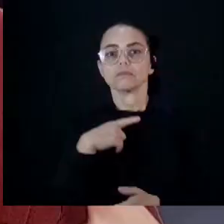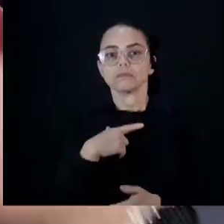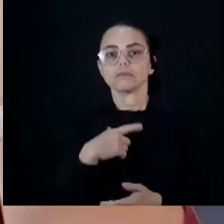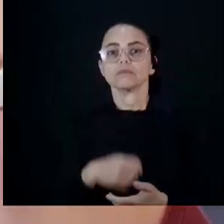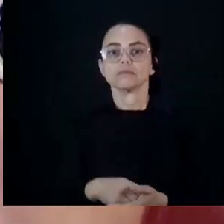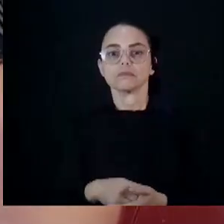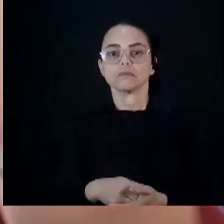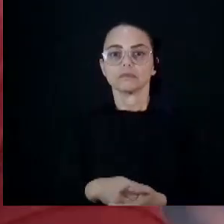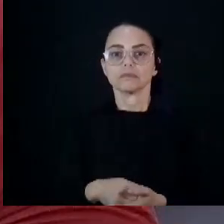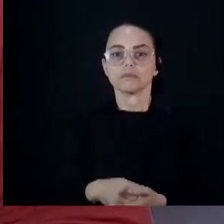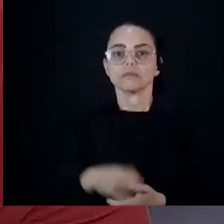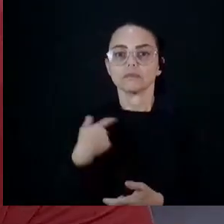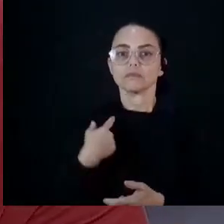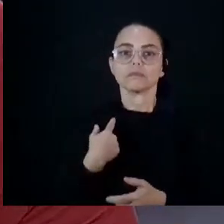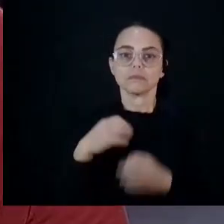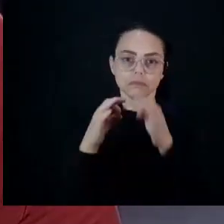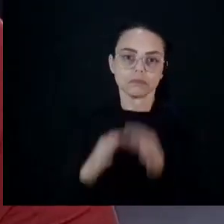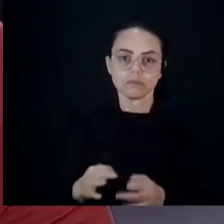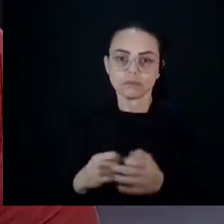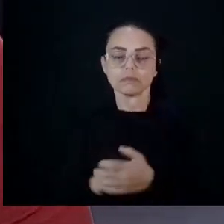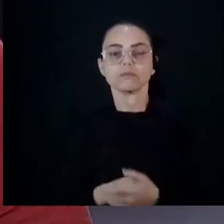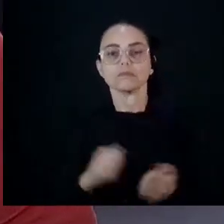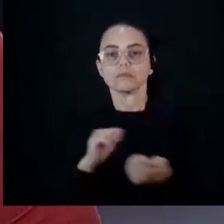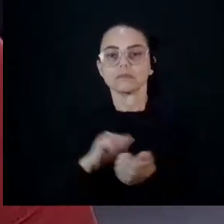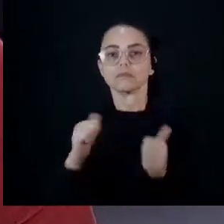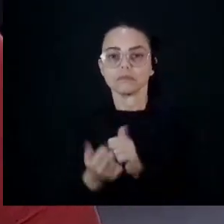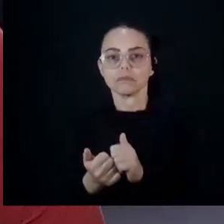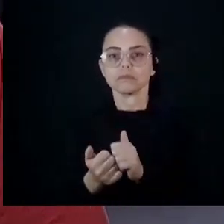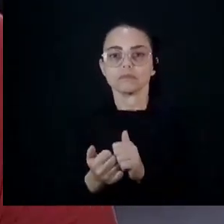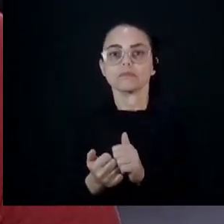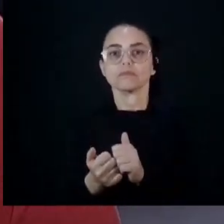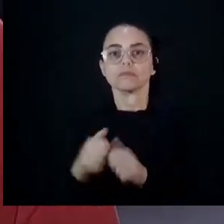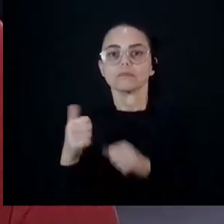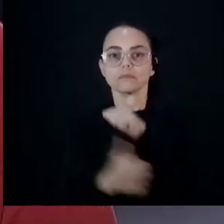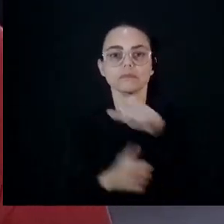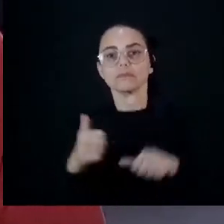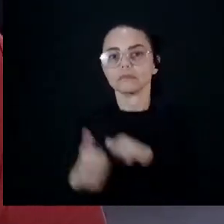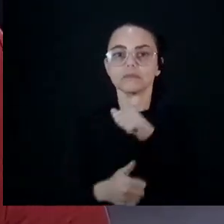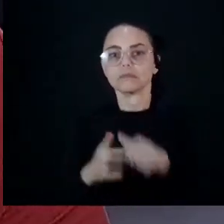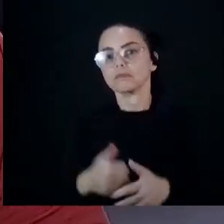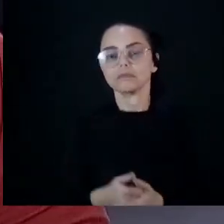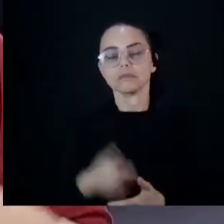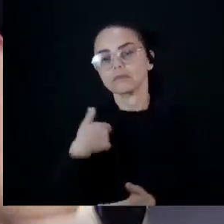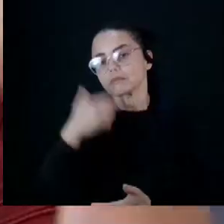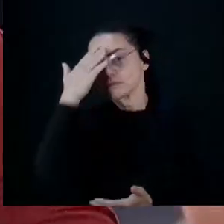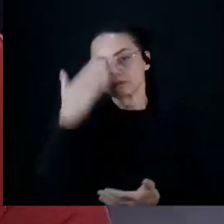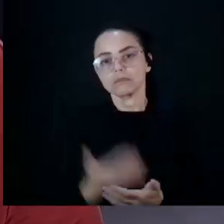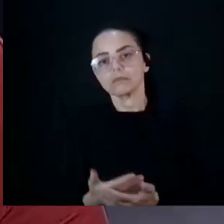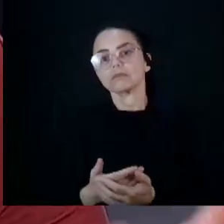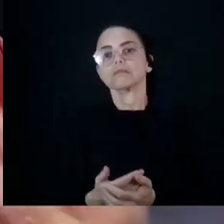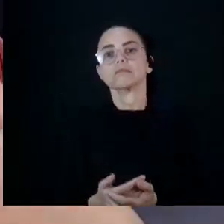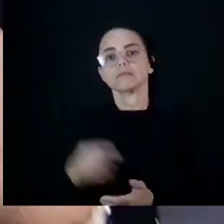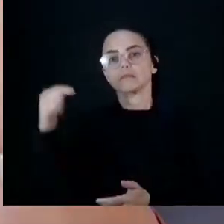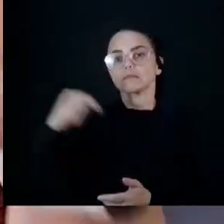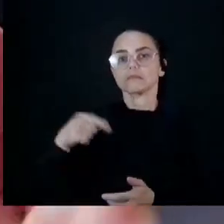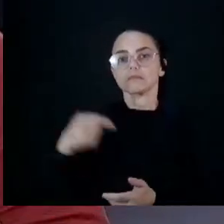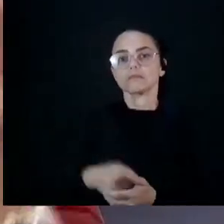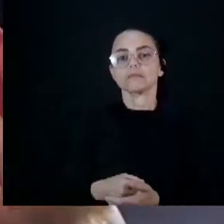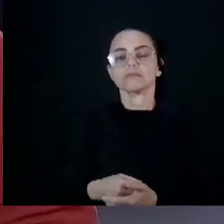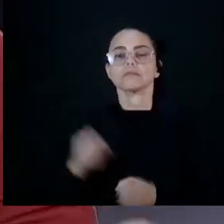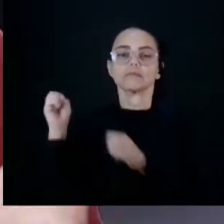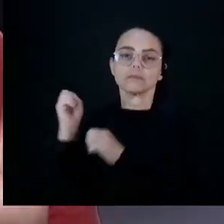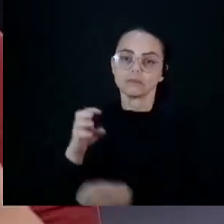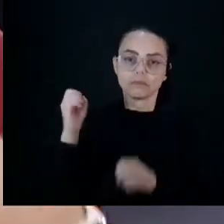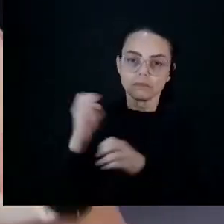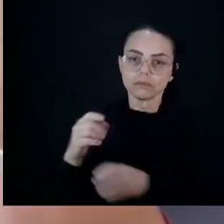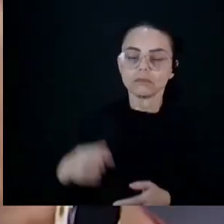para justamente nos adaptarmos com essas mudanças. Eu acredito que eventos assim e educação são uma